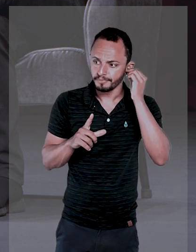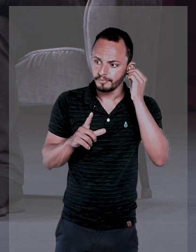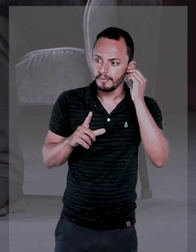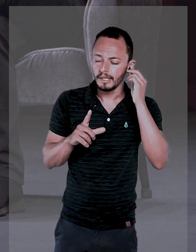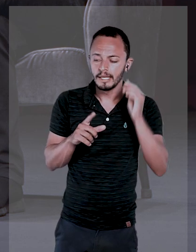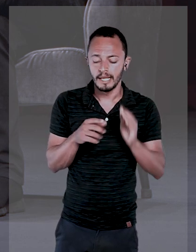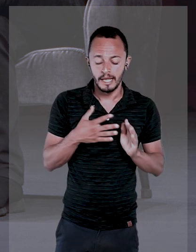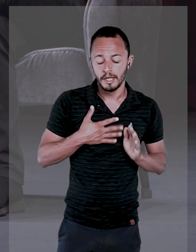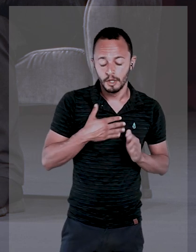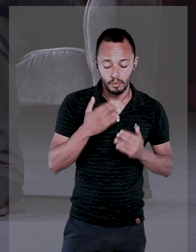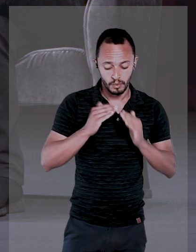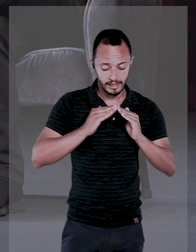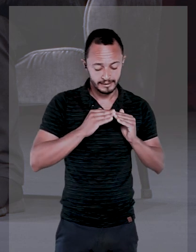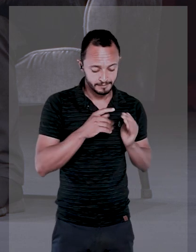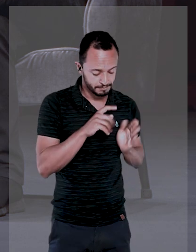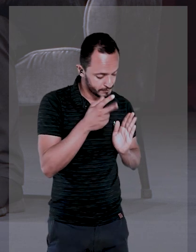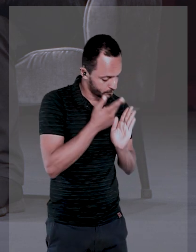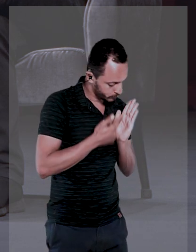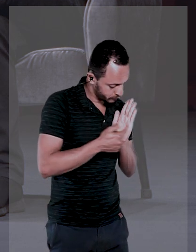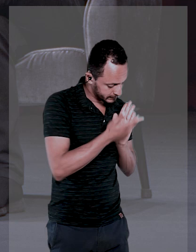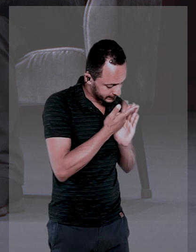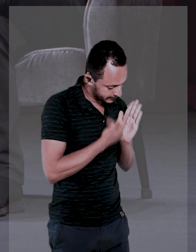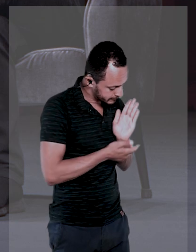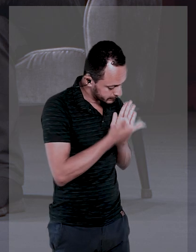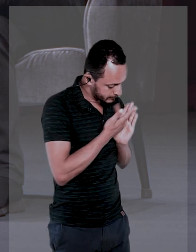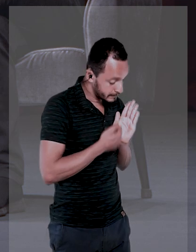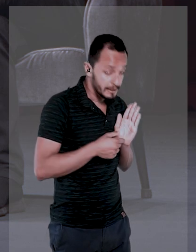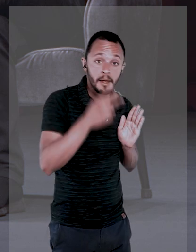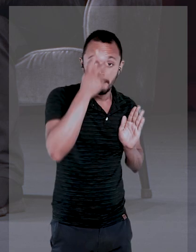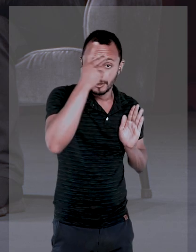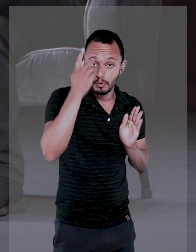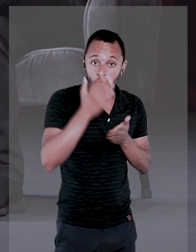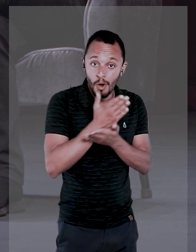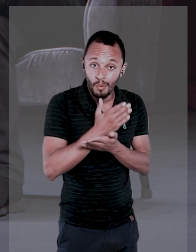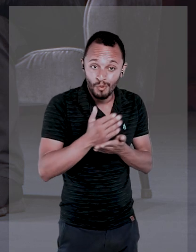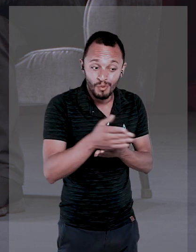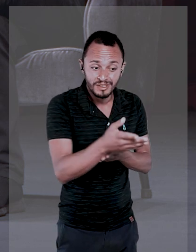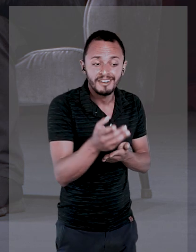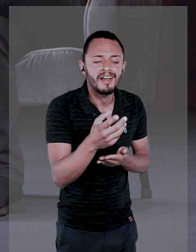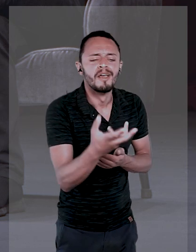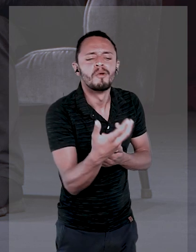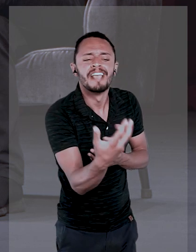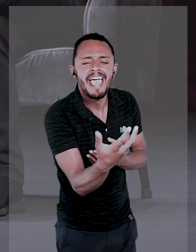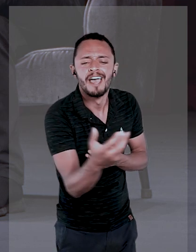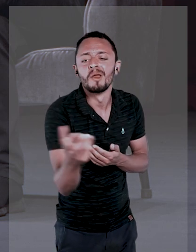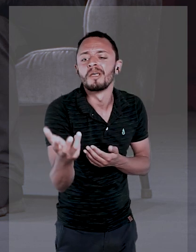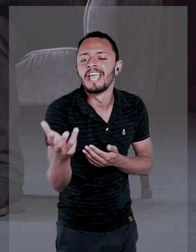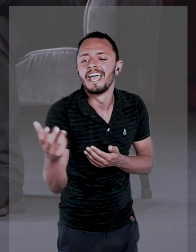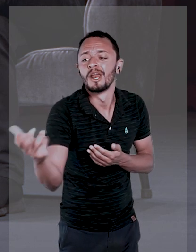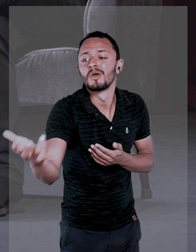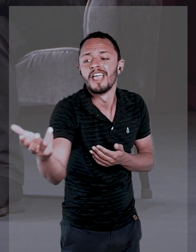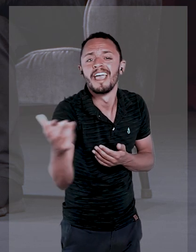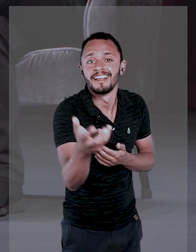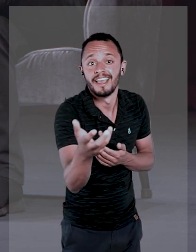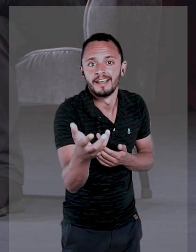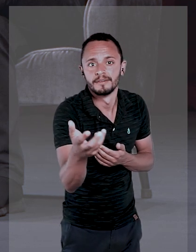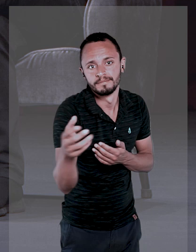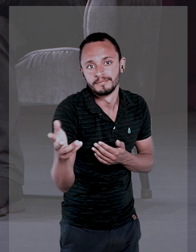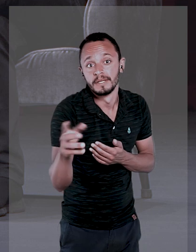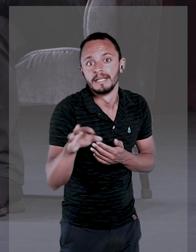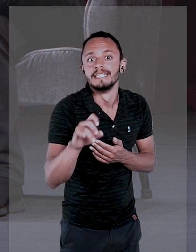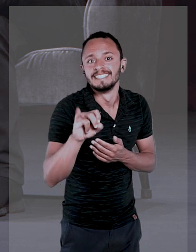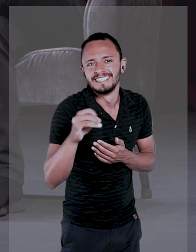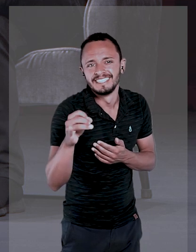ao acaso deixar alguns desenhos. Eu não consigo fazer muitos, até porque depois algumas pessoas amigas começaram, eu quero, e eu tive que fazer